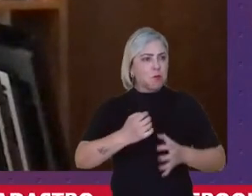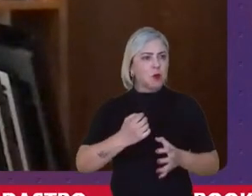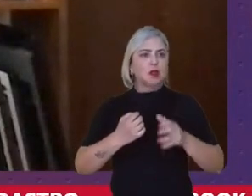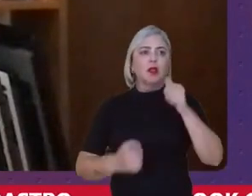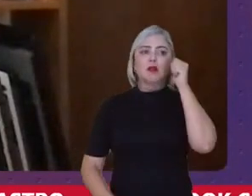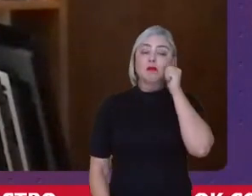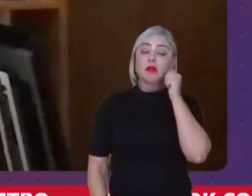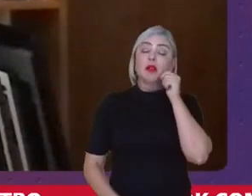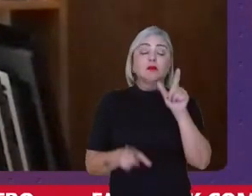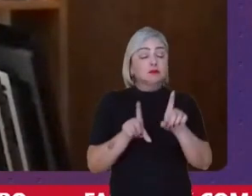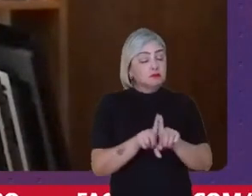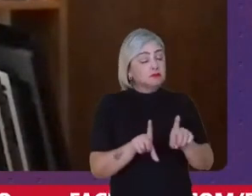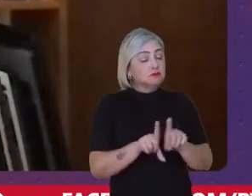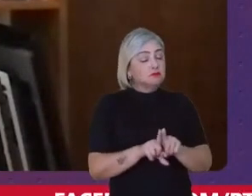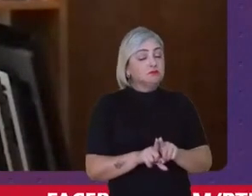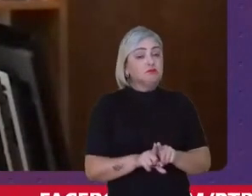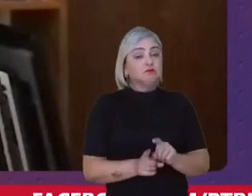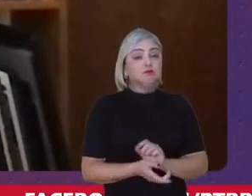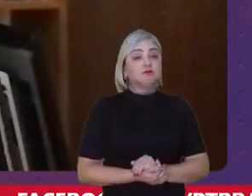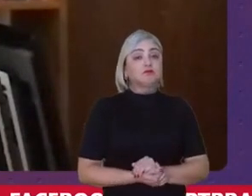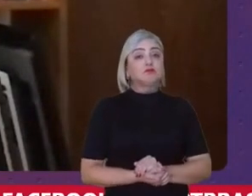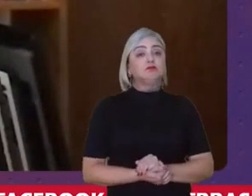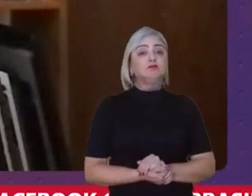e também